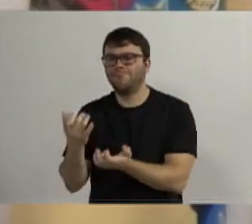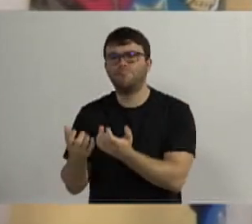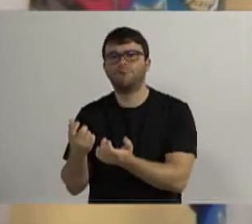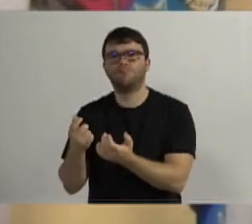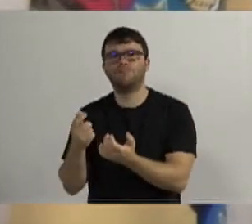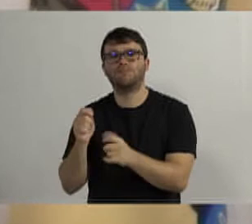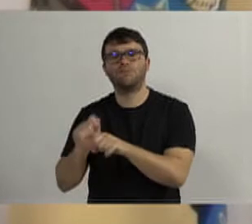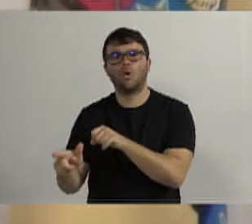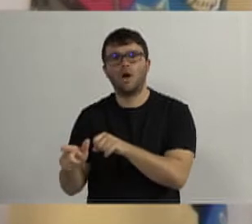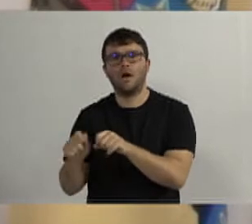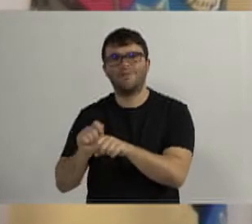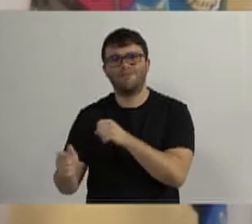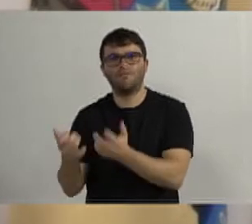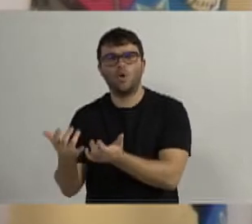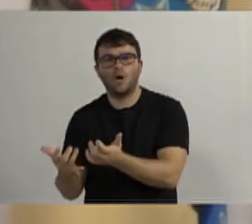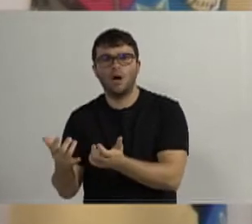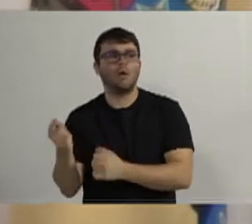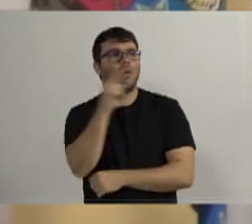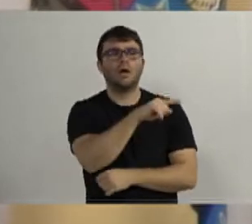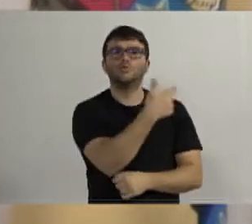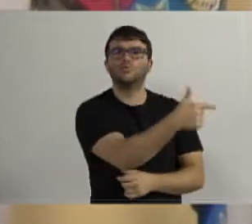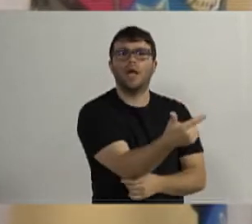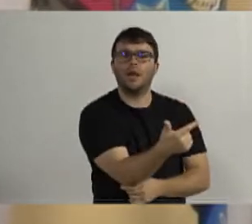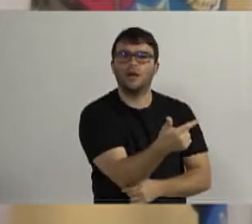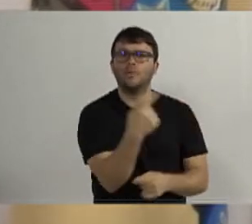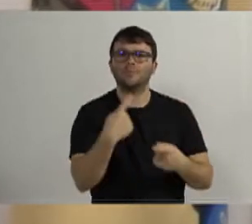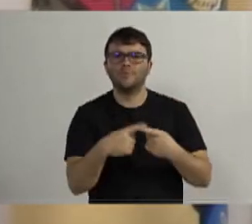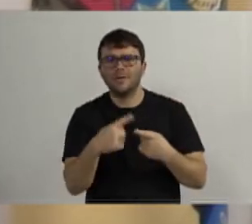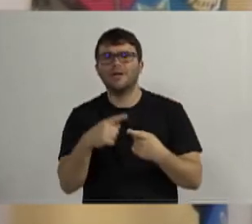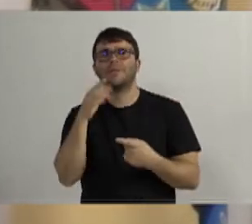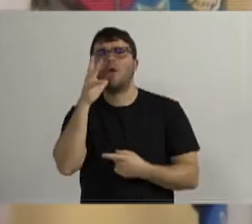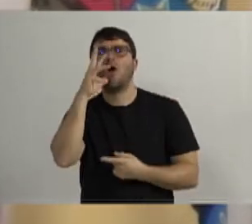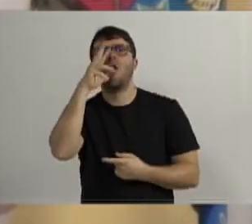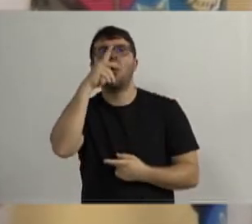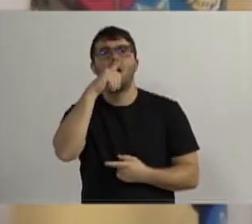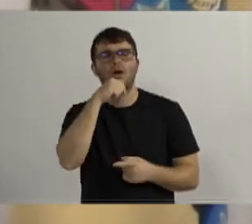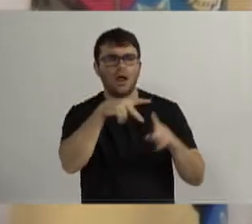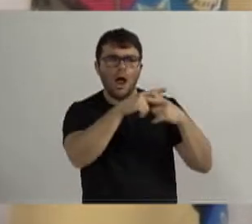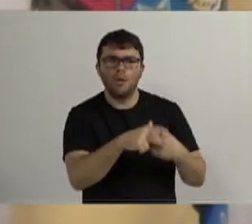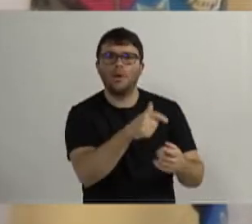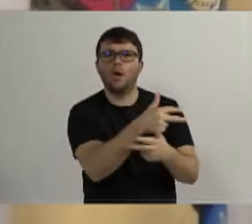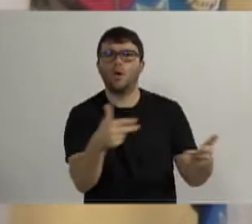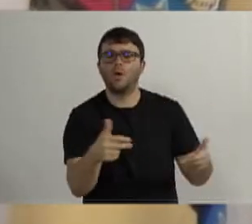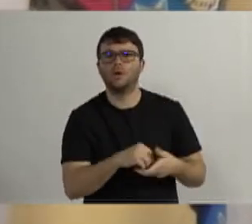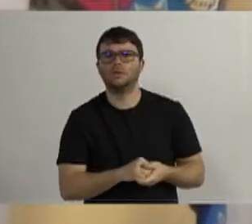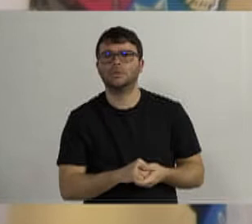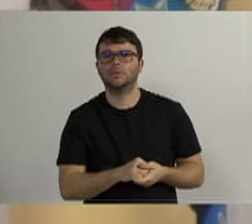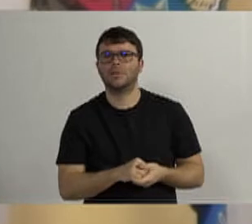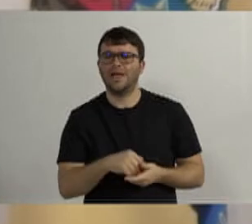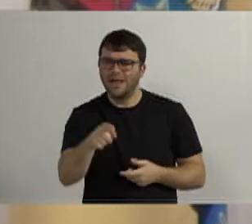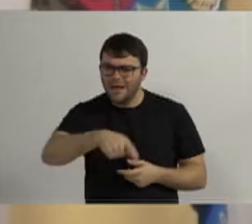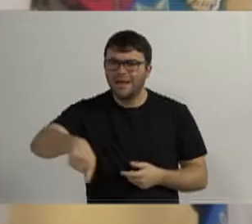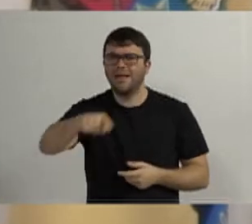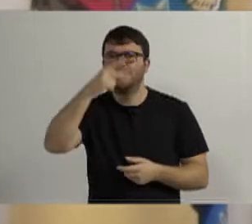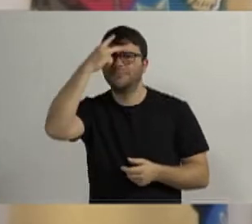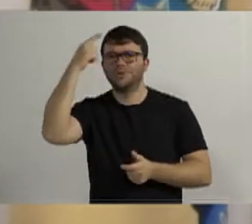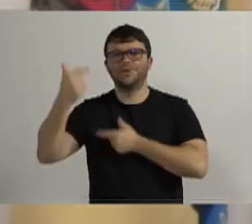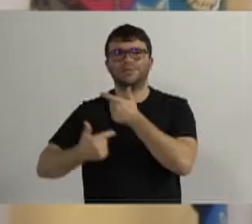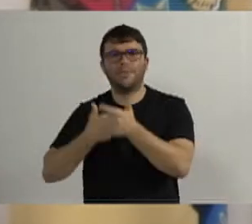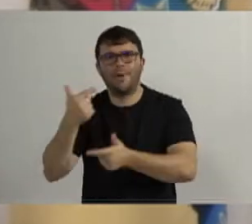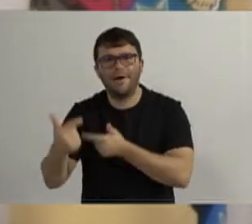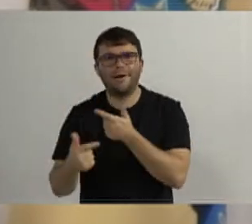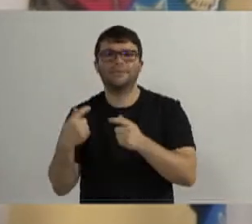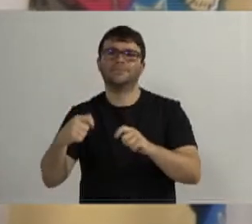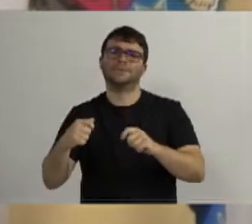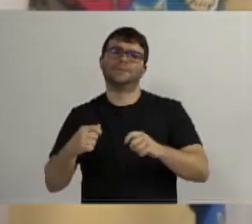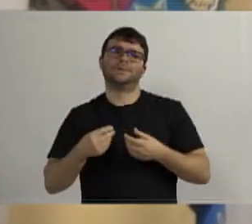recebe fogão por que que é uma novela para mandar arrumar um equipamento e assim os trabalhadores é que tem que despender de